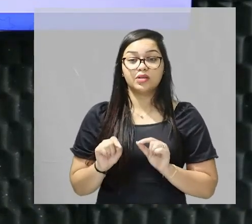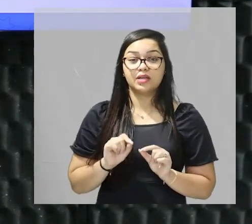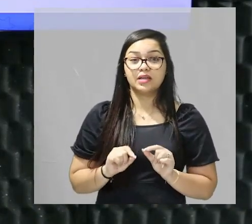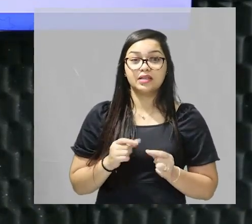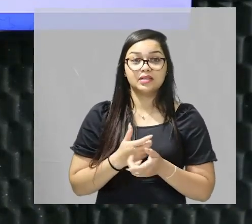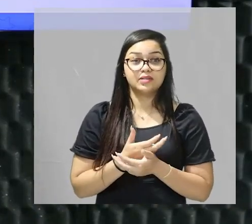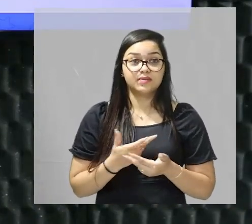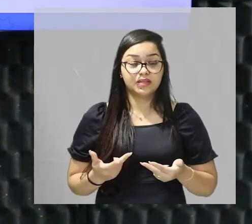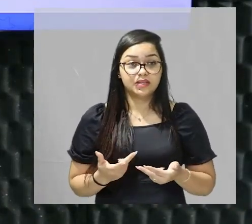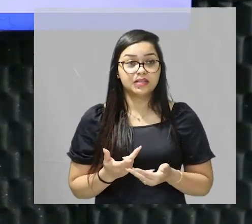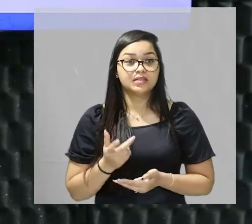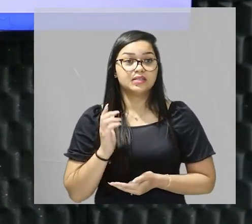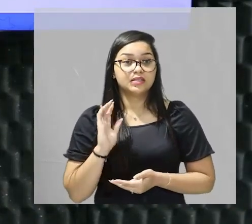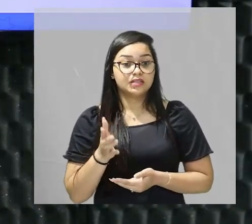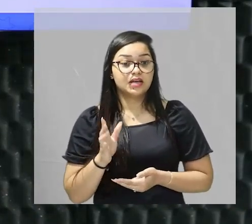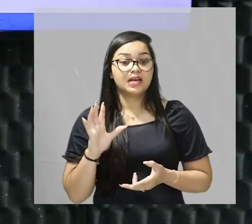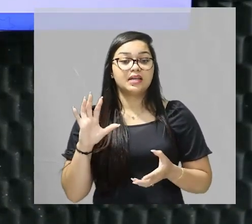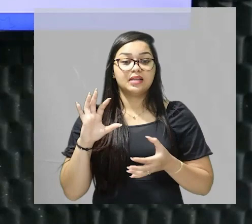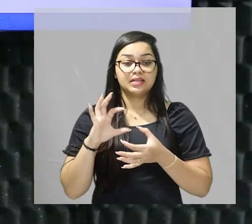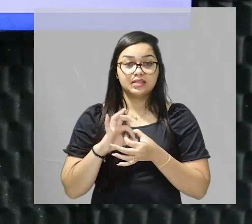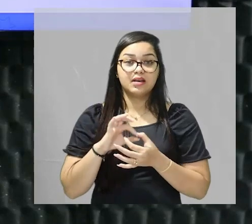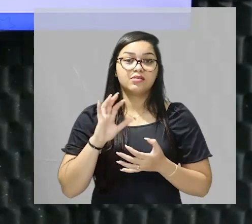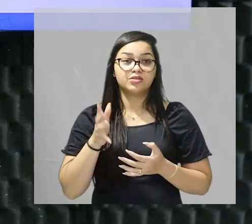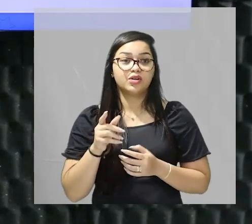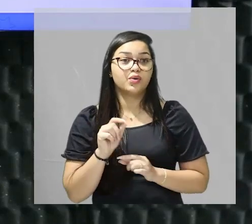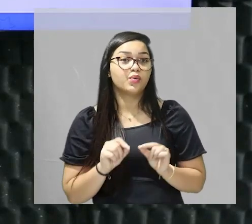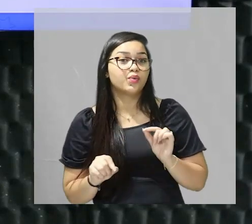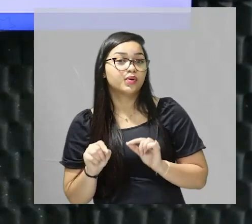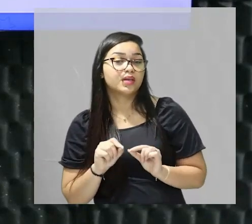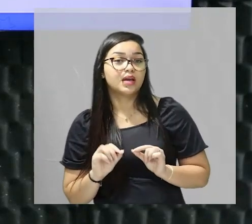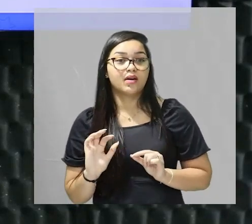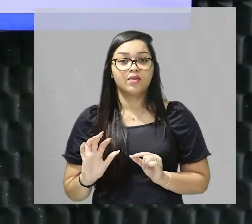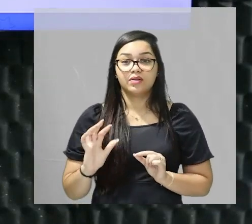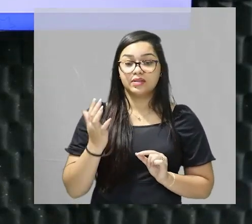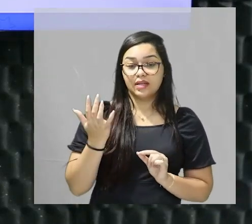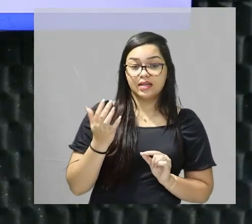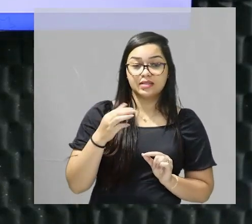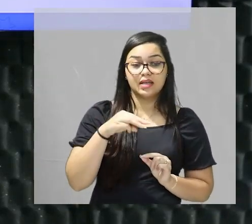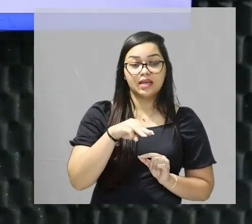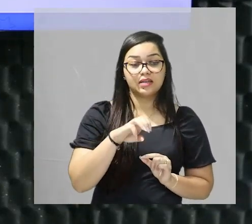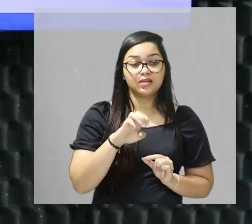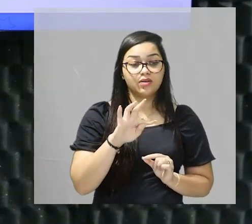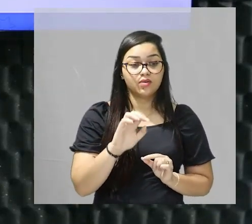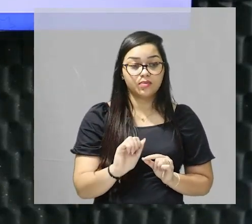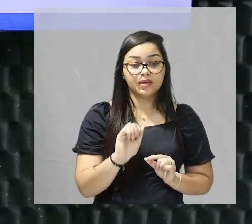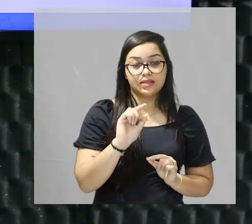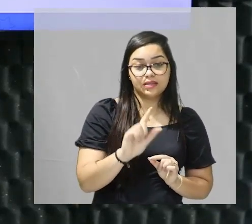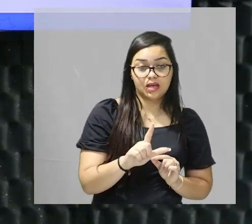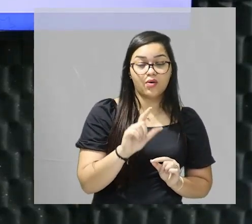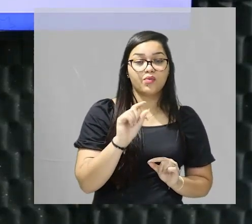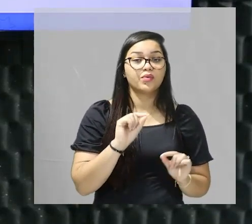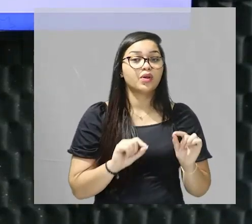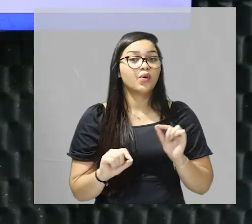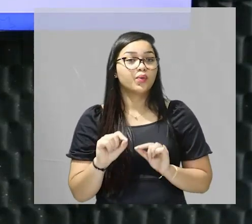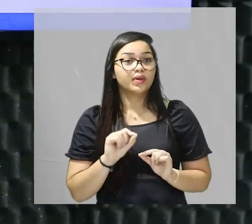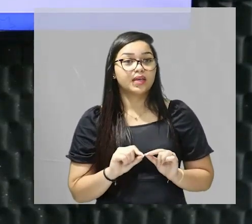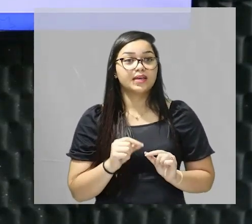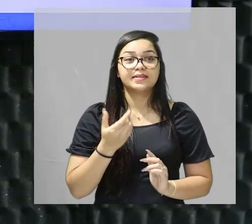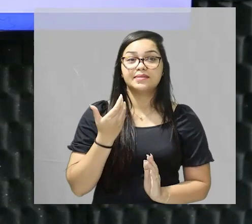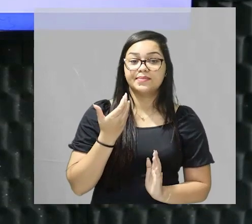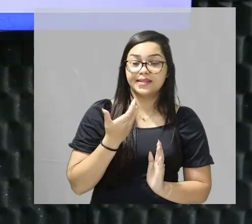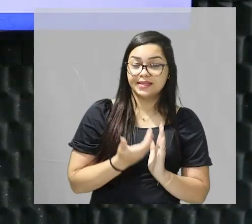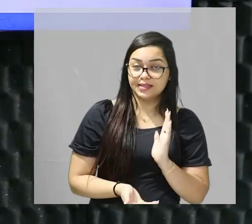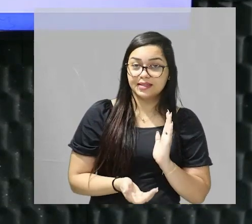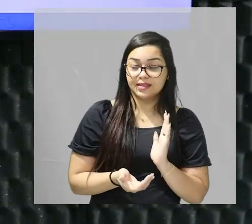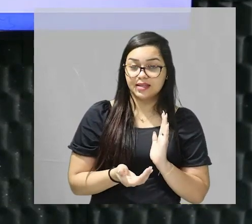das vezes, a ligação iônica vai ser estabelecida entre um metal, que tem a tendência de perder